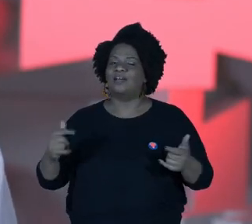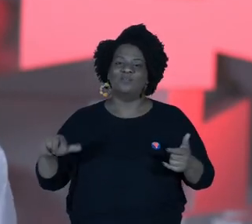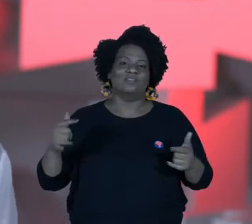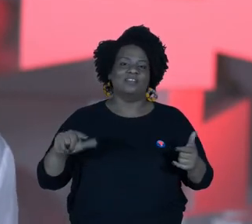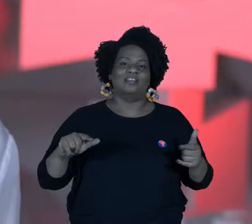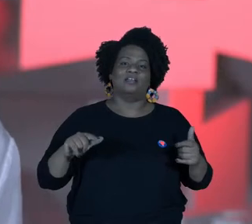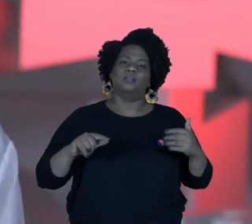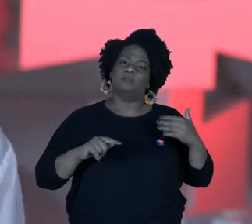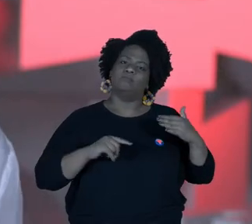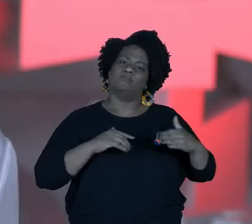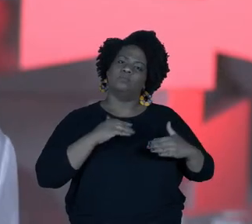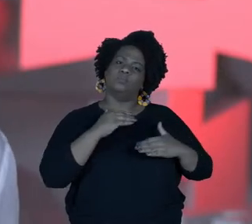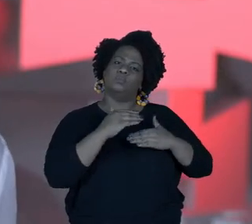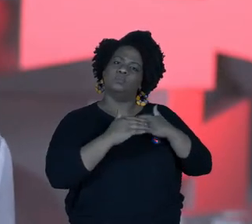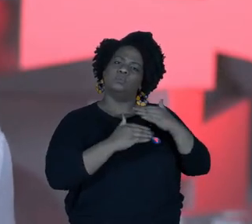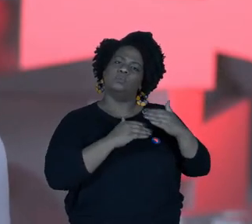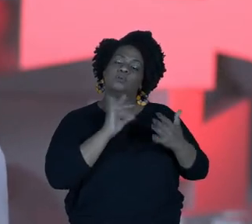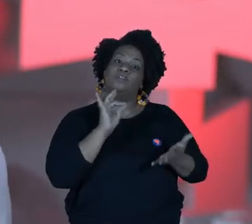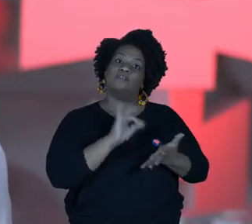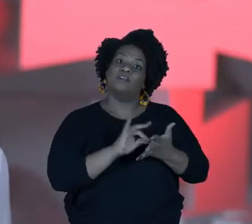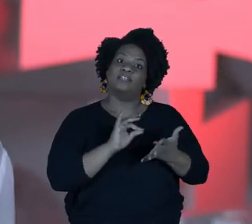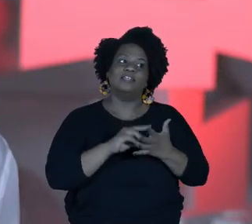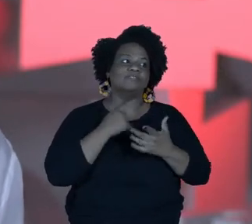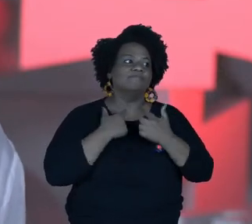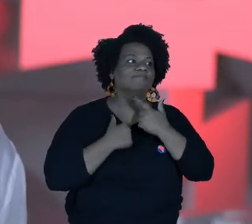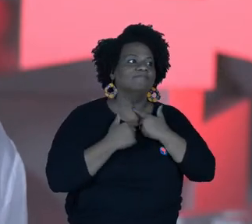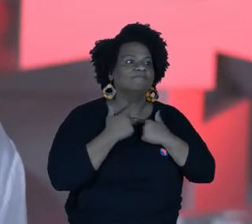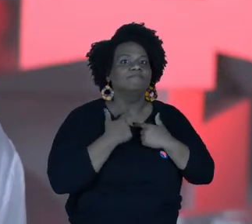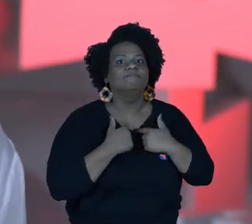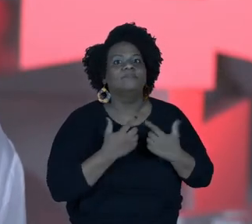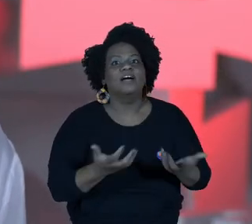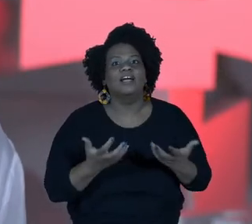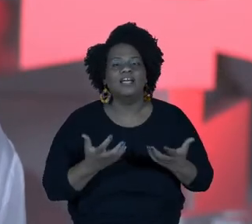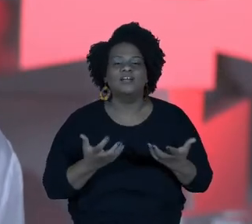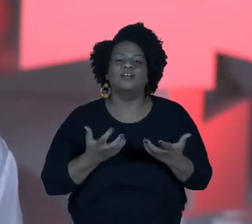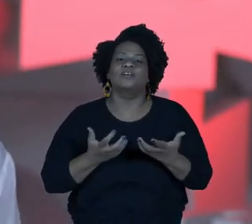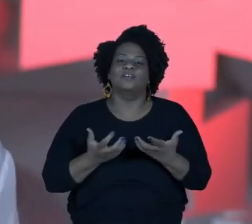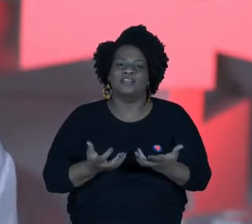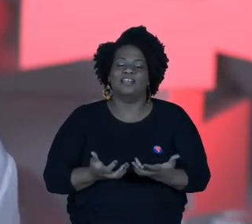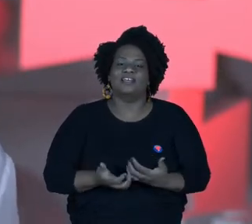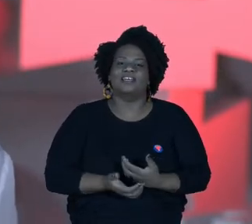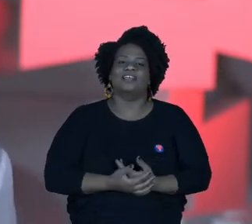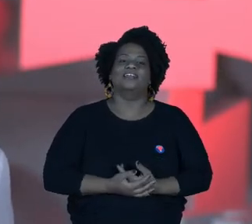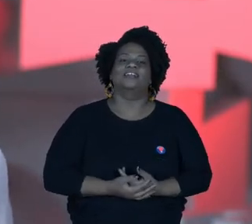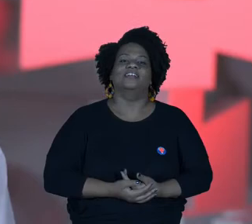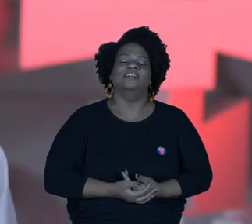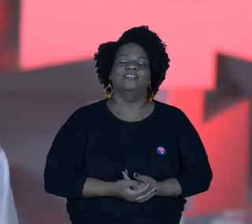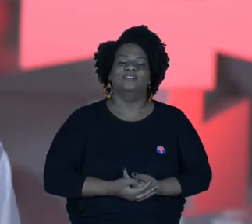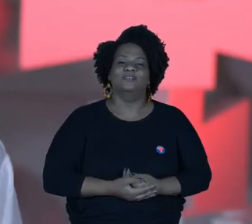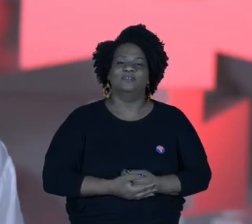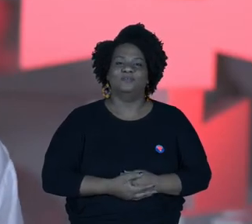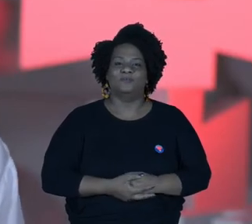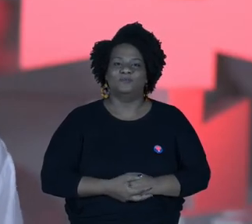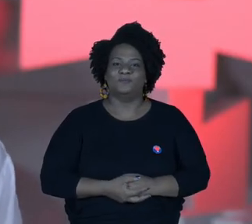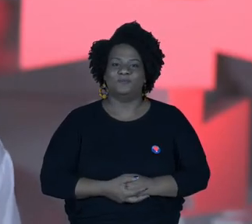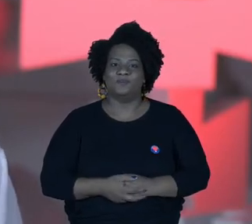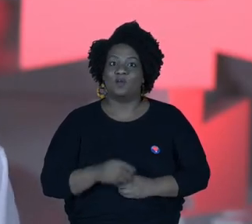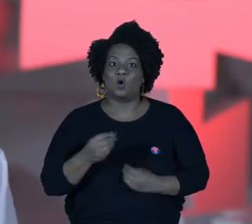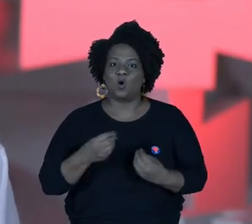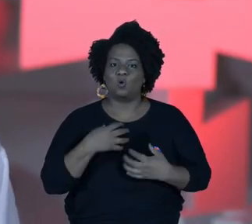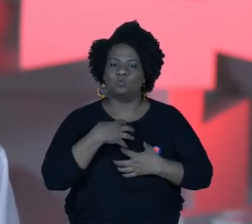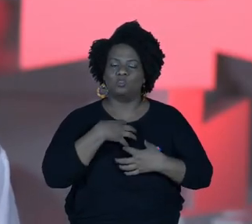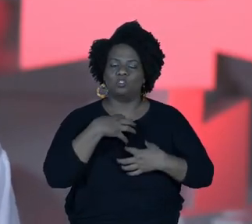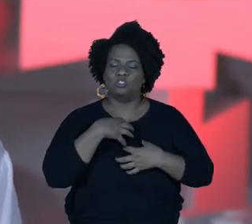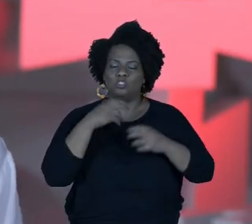constrói coisas extremamente instigantes, com essa sua forma